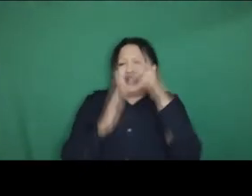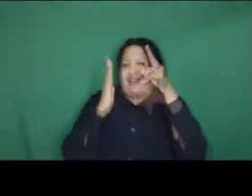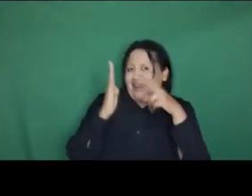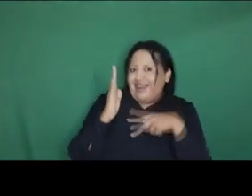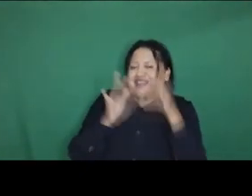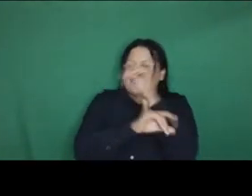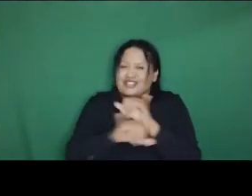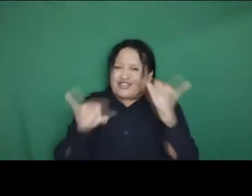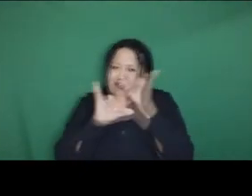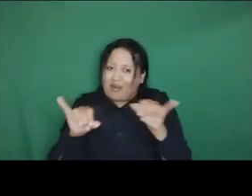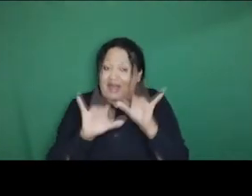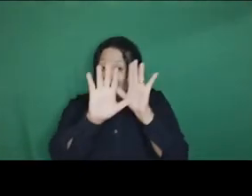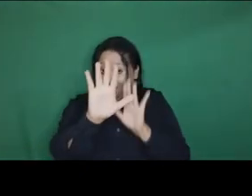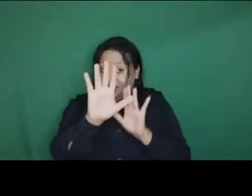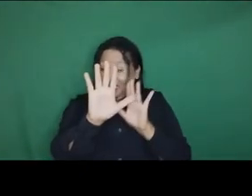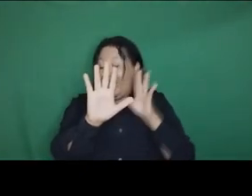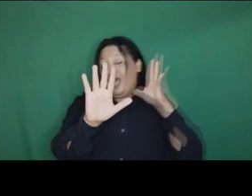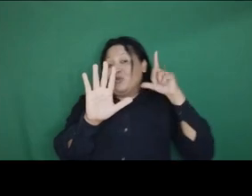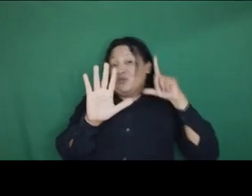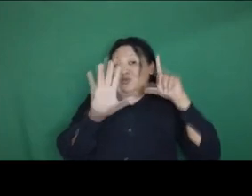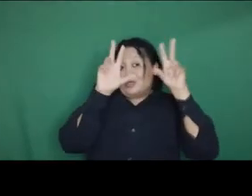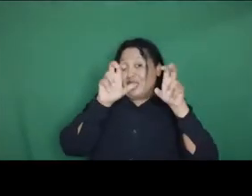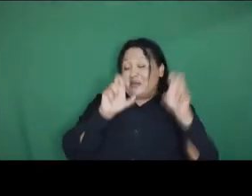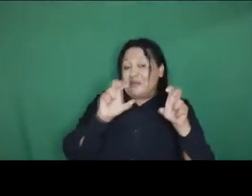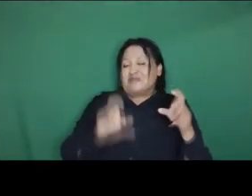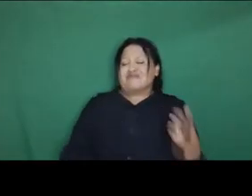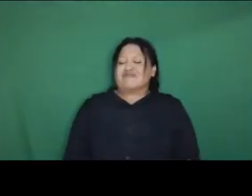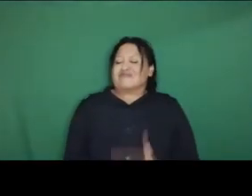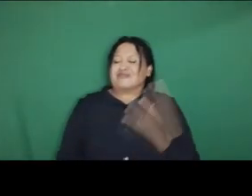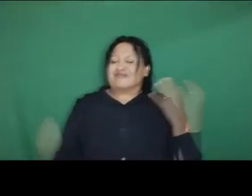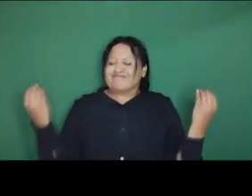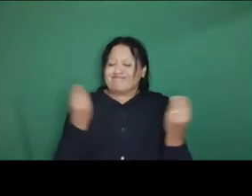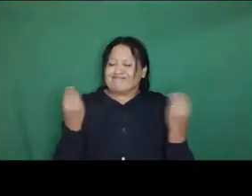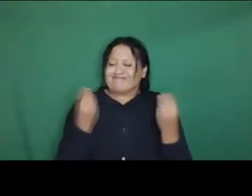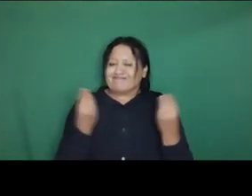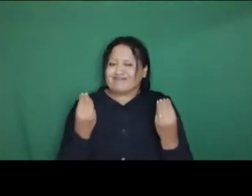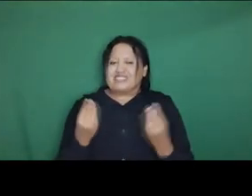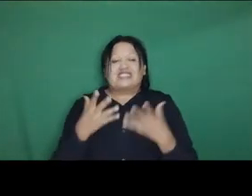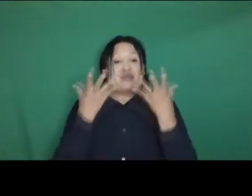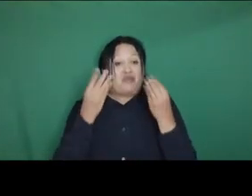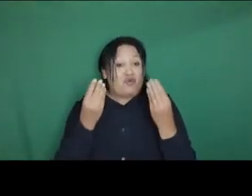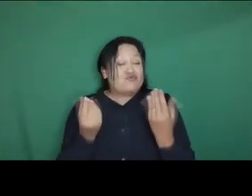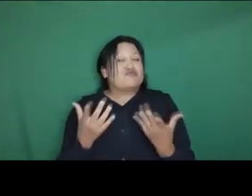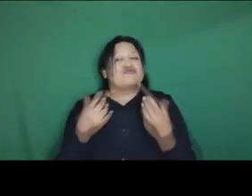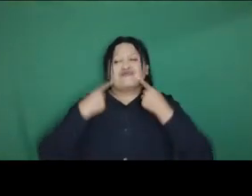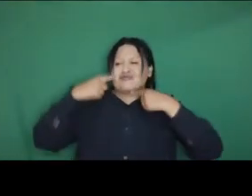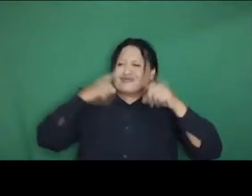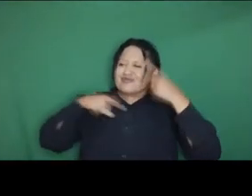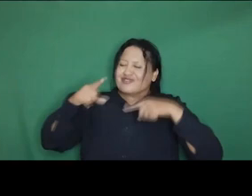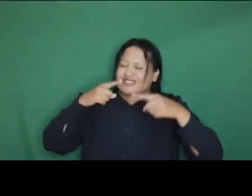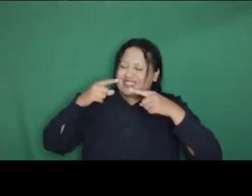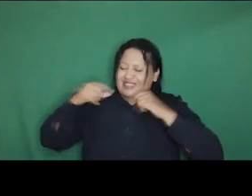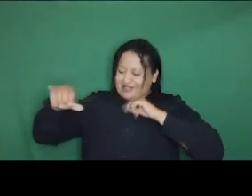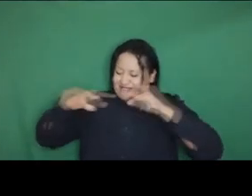importante procure ler informar que é um tema rico que vem sendo bastante discutido no Brasil a questão